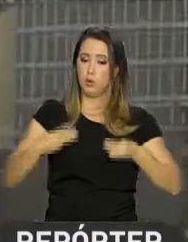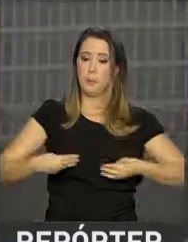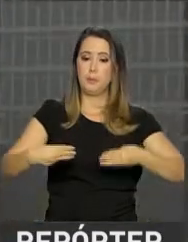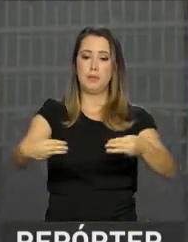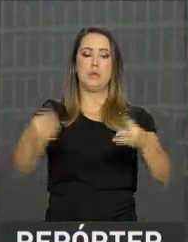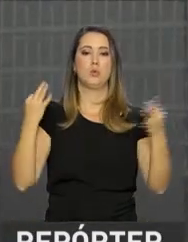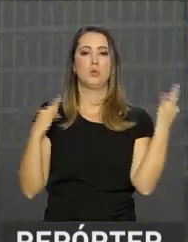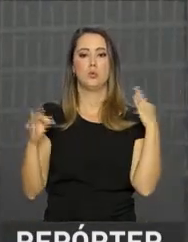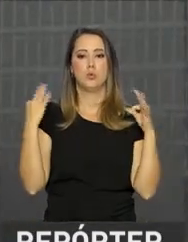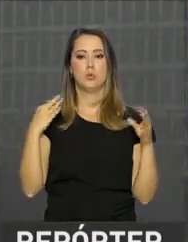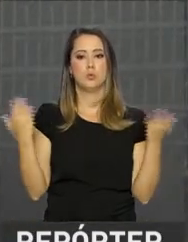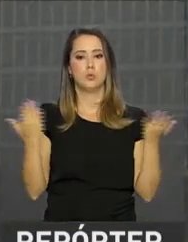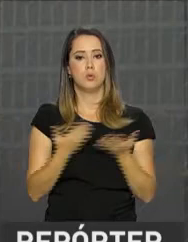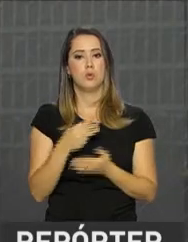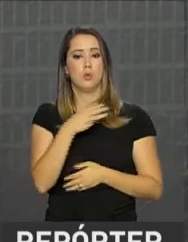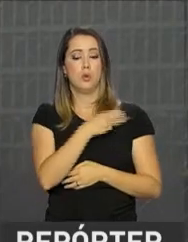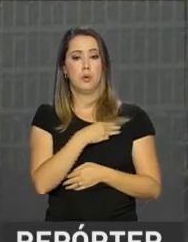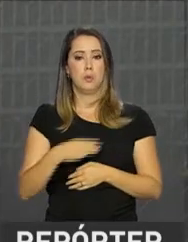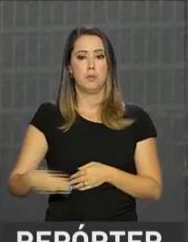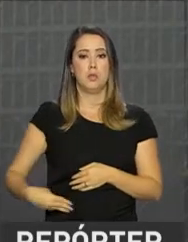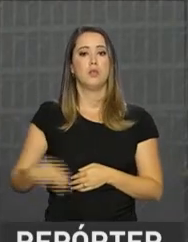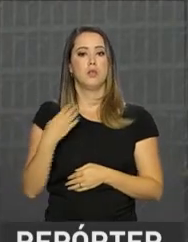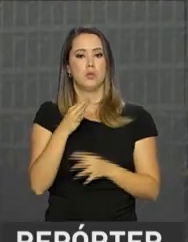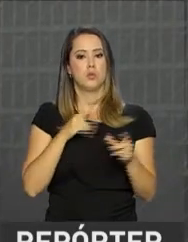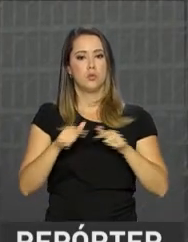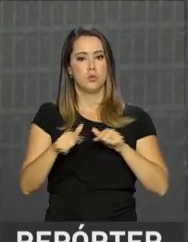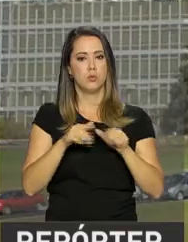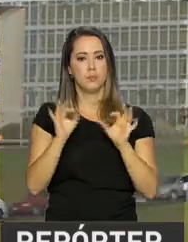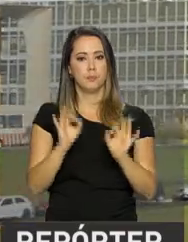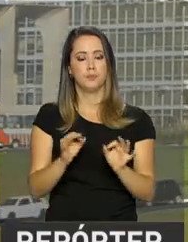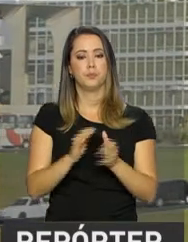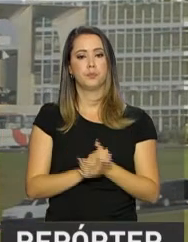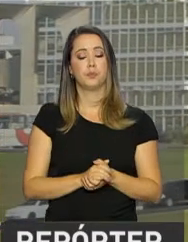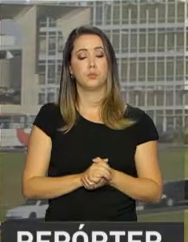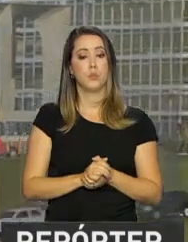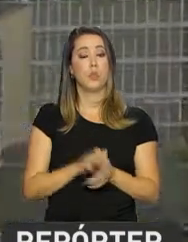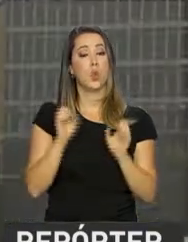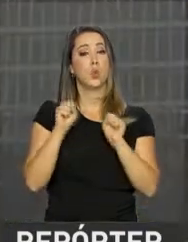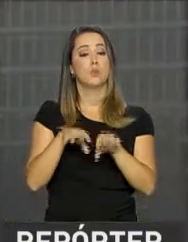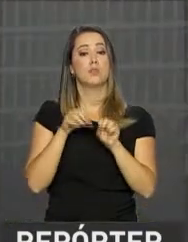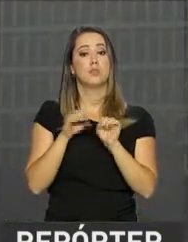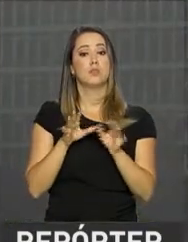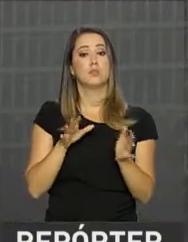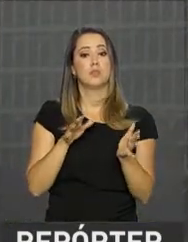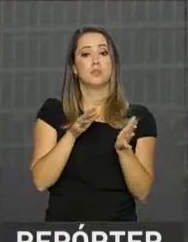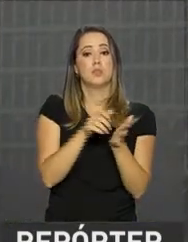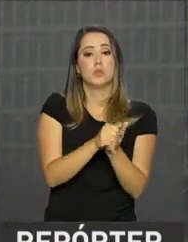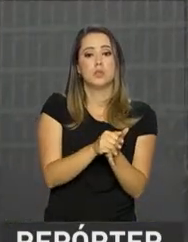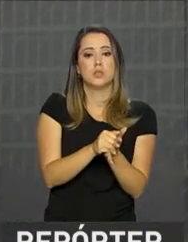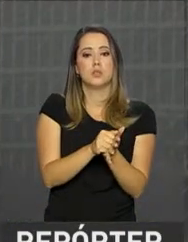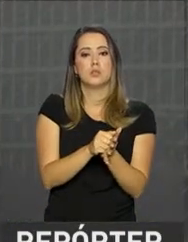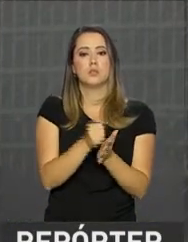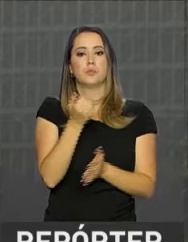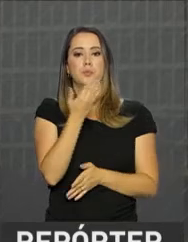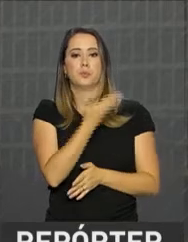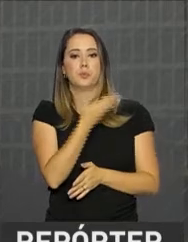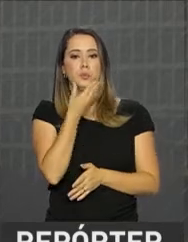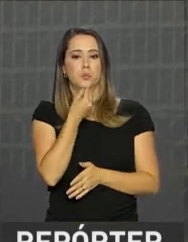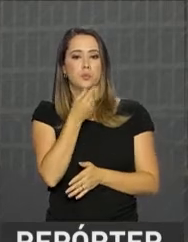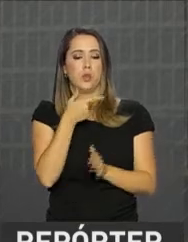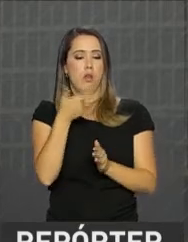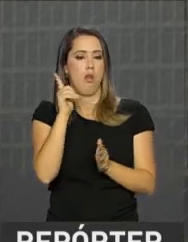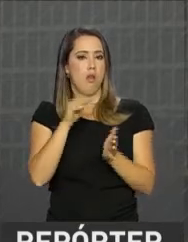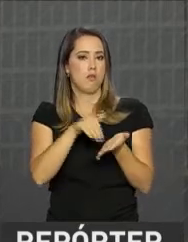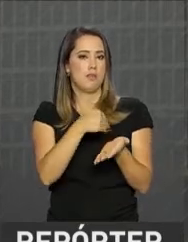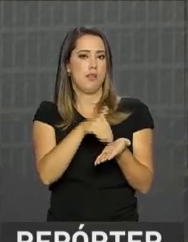interino do trabalho elton eo muro foi confirmado no cargo já na educação assume rossieli soares da silva que era